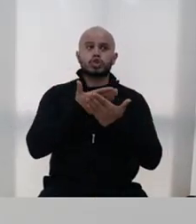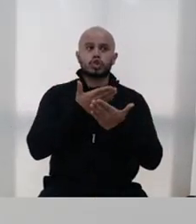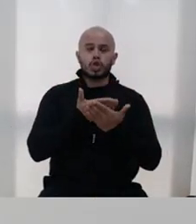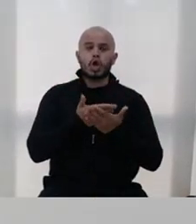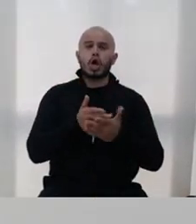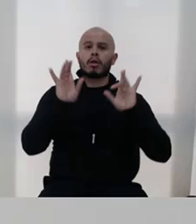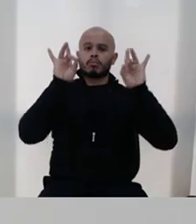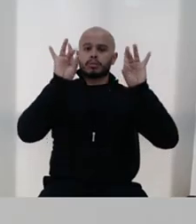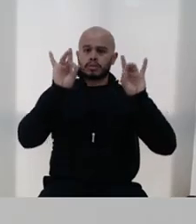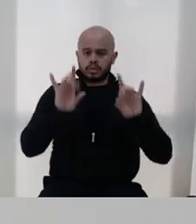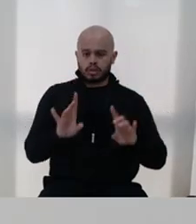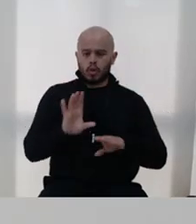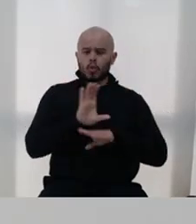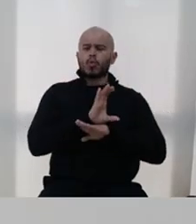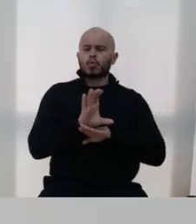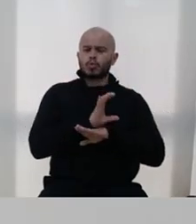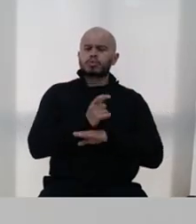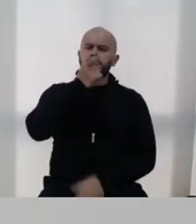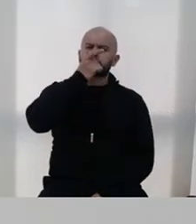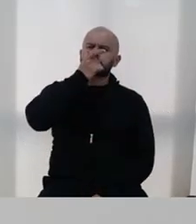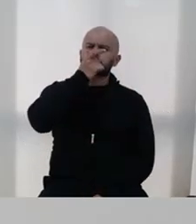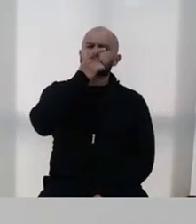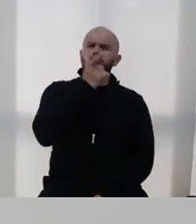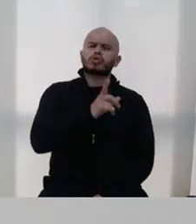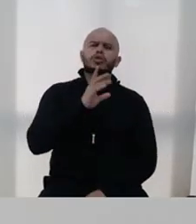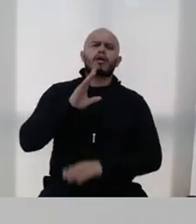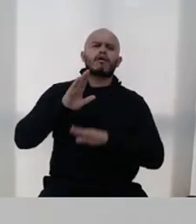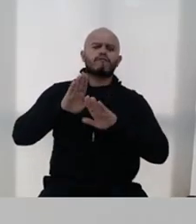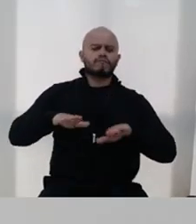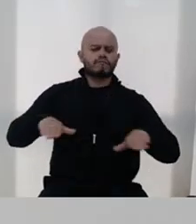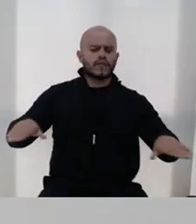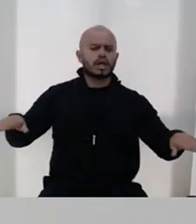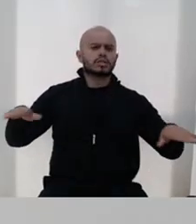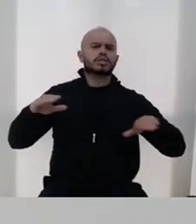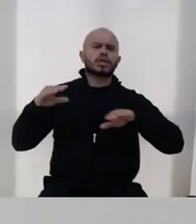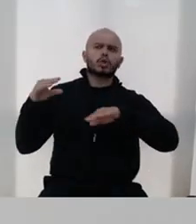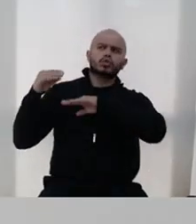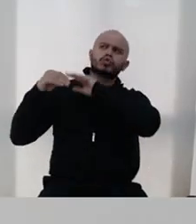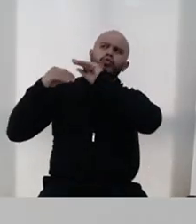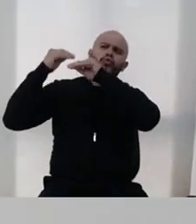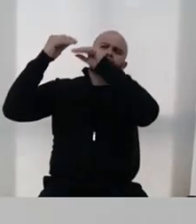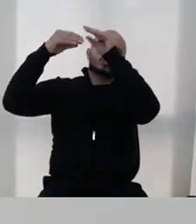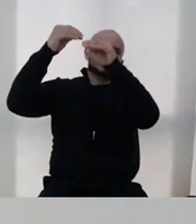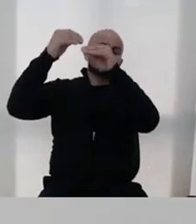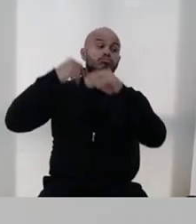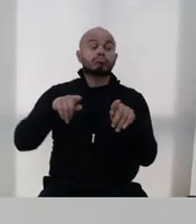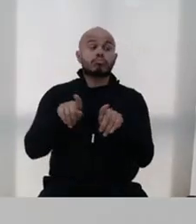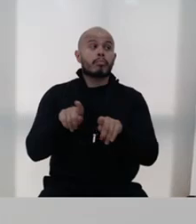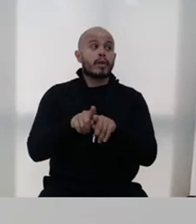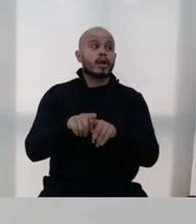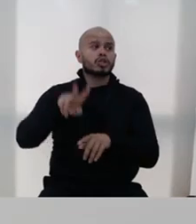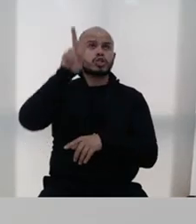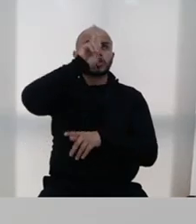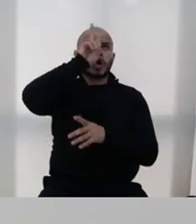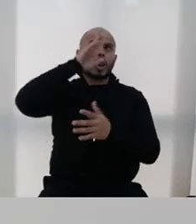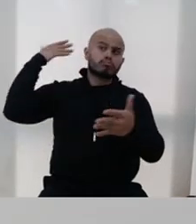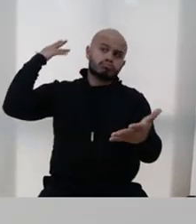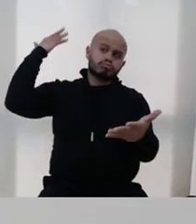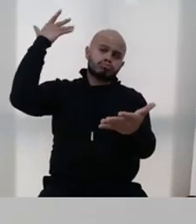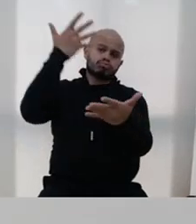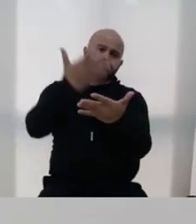de um curso muito interessante de infância e juventude, o histórico da infância e juventude no Estado de São